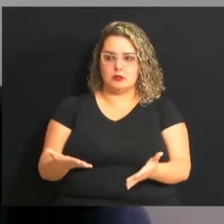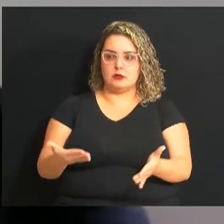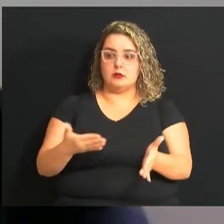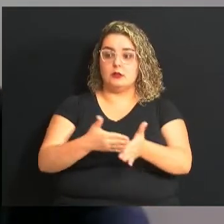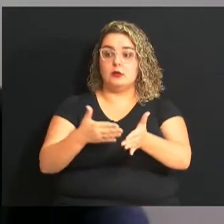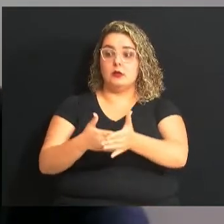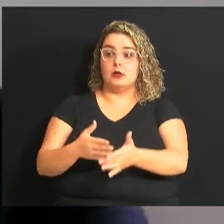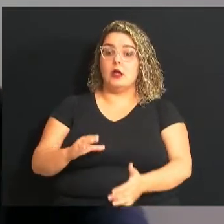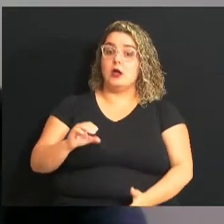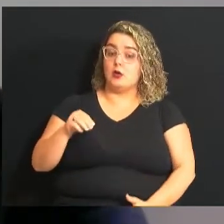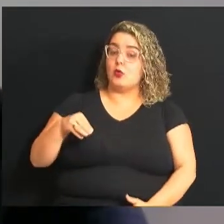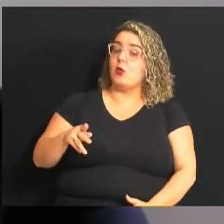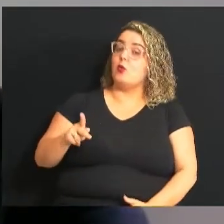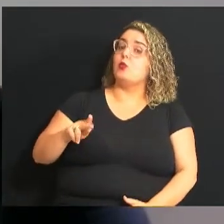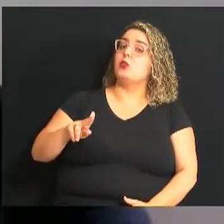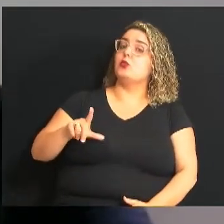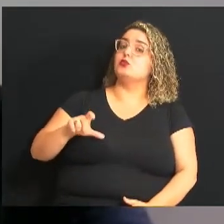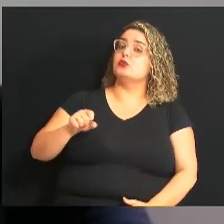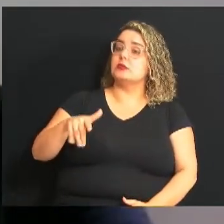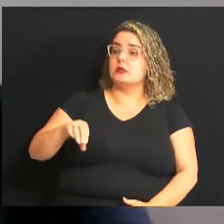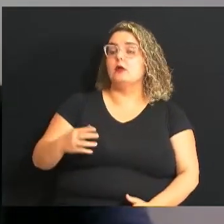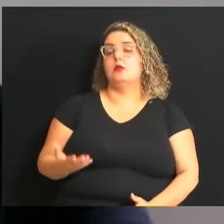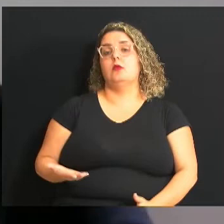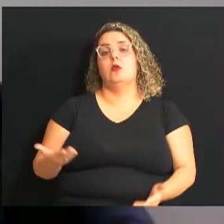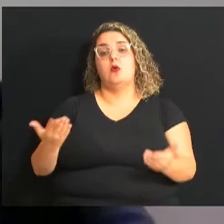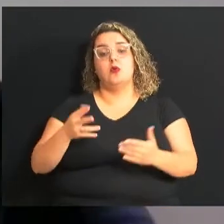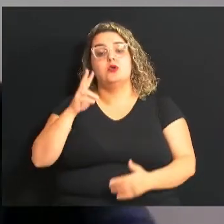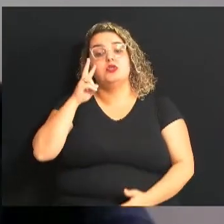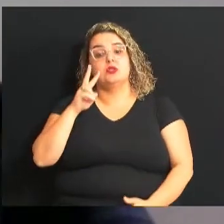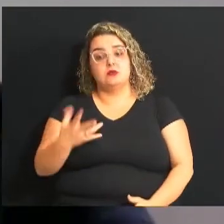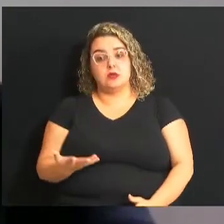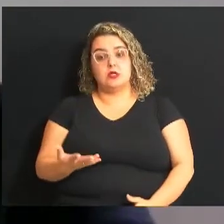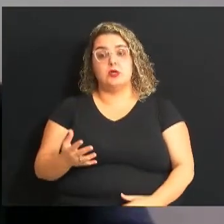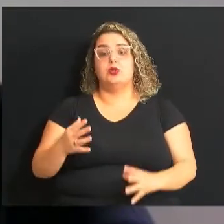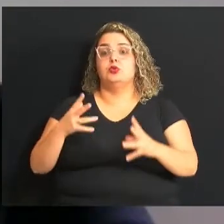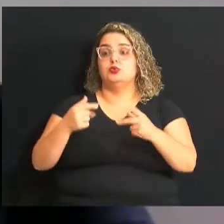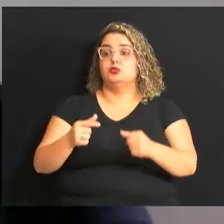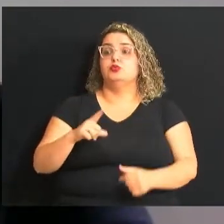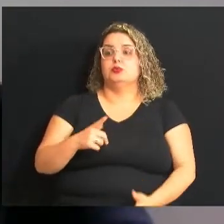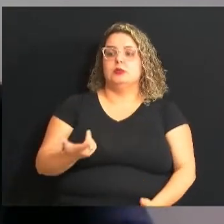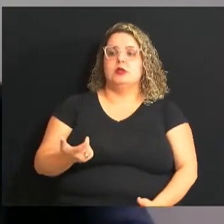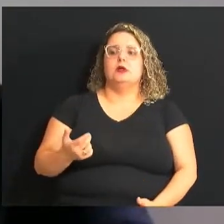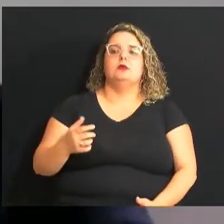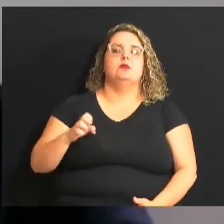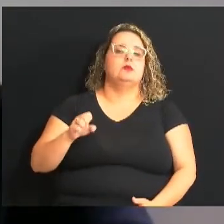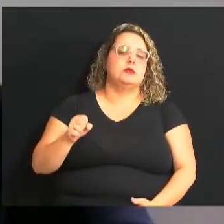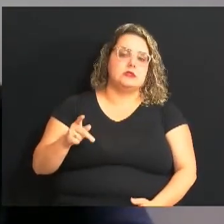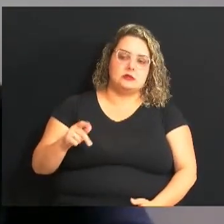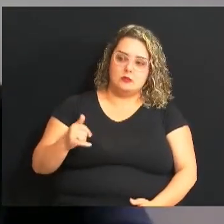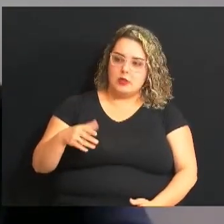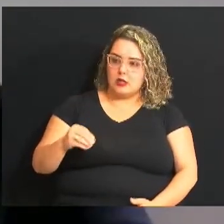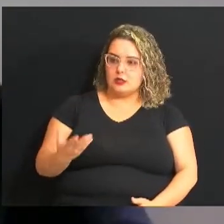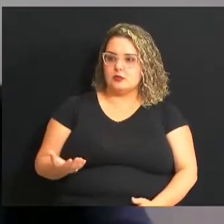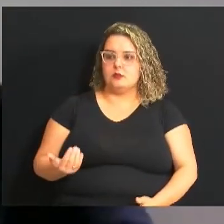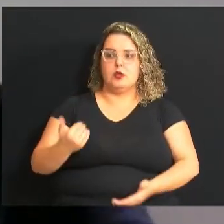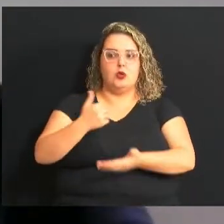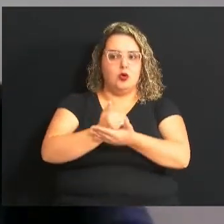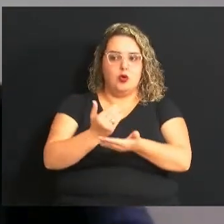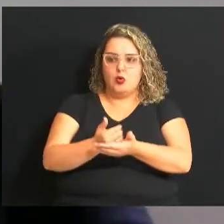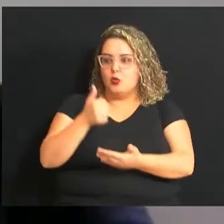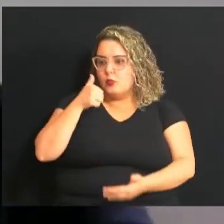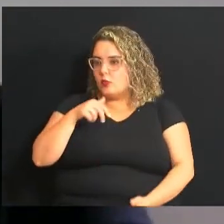compulsão. Então, hoje a gente já vê que tudo tem espaço para o bolo da avó, tem espaço para